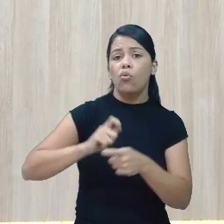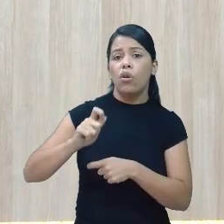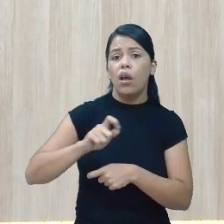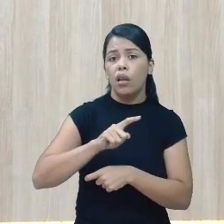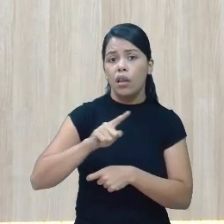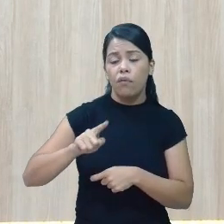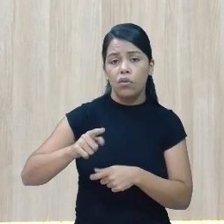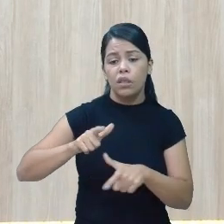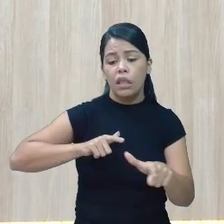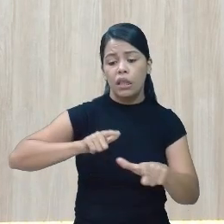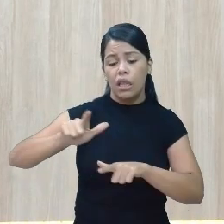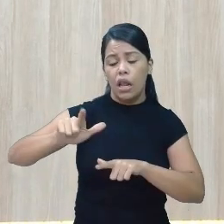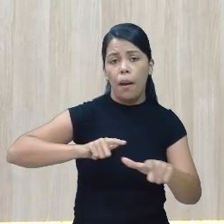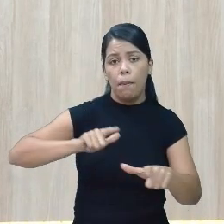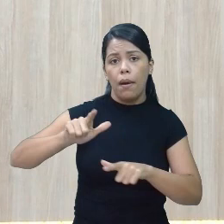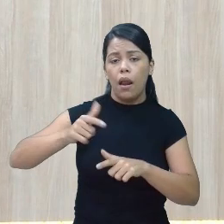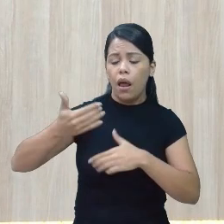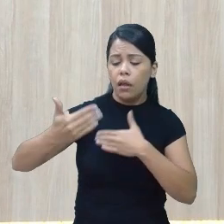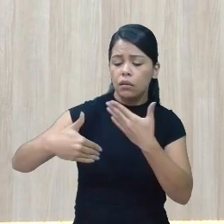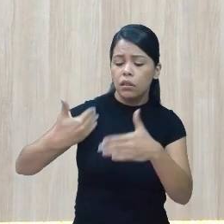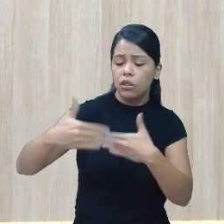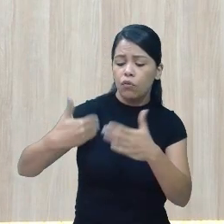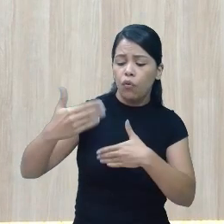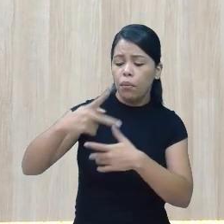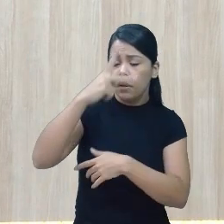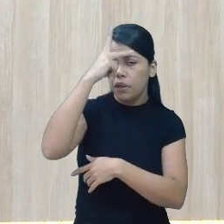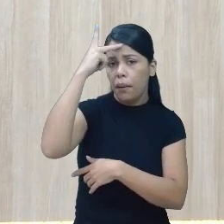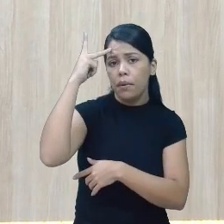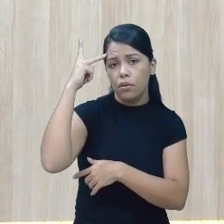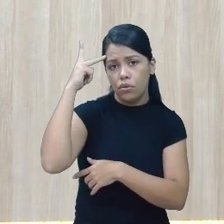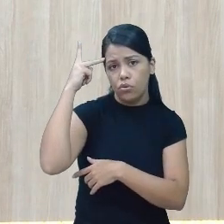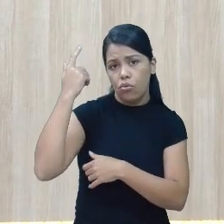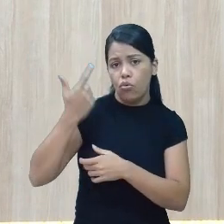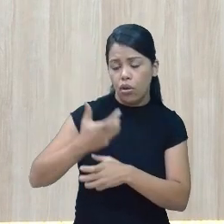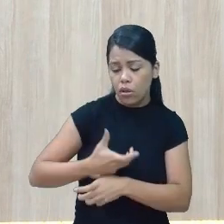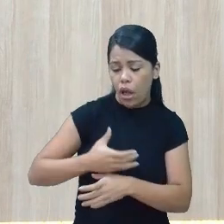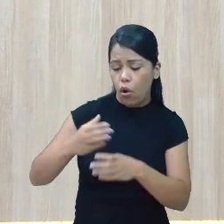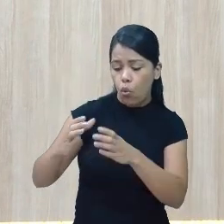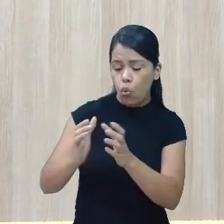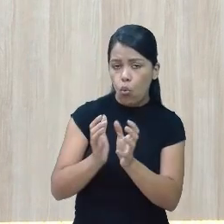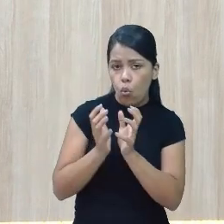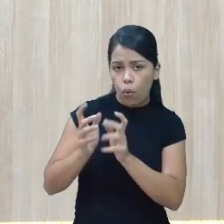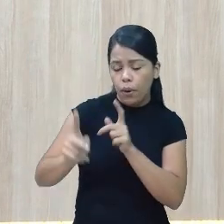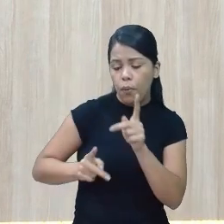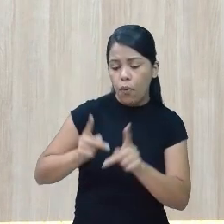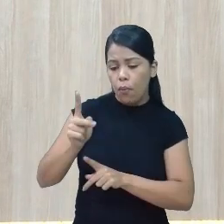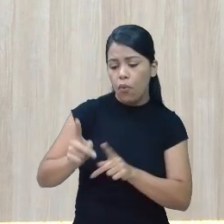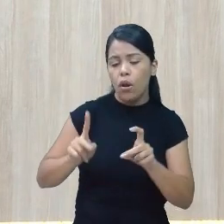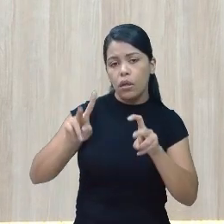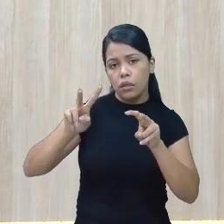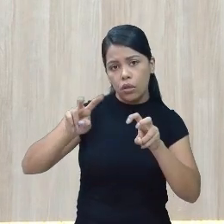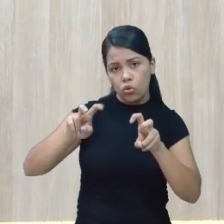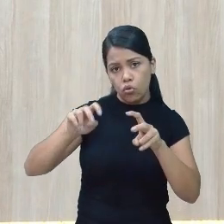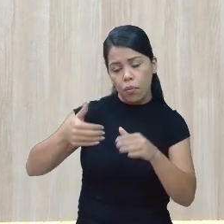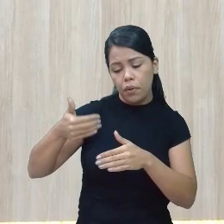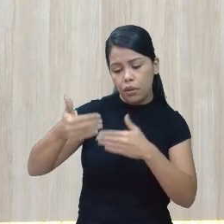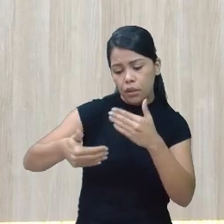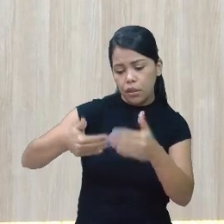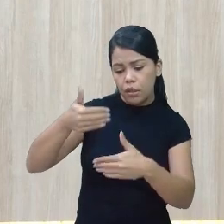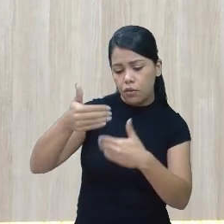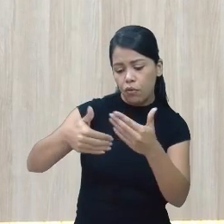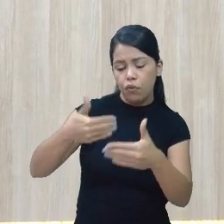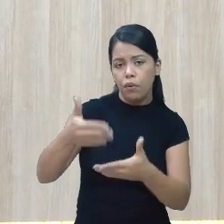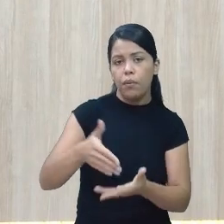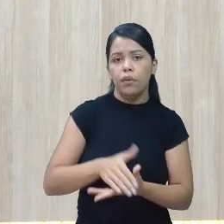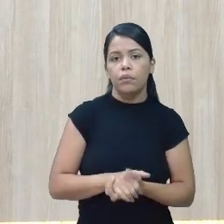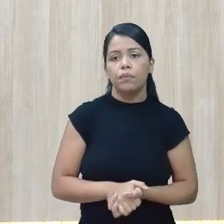você trabalhar desenvolvimento das pessoas, tá certo? As populações com relação a esses desenvolvimentos